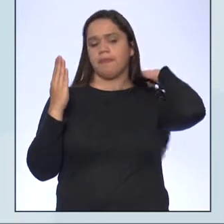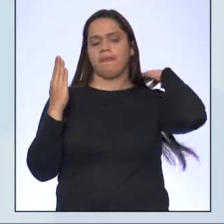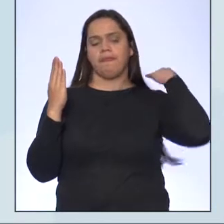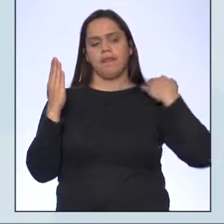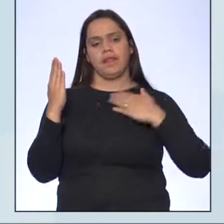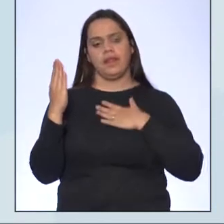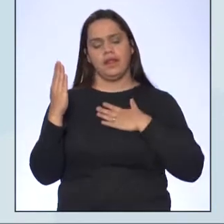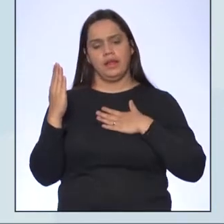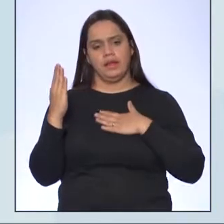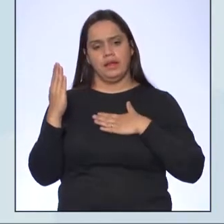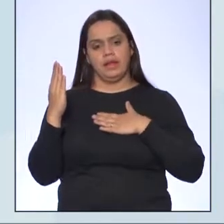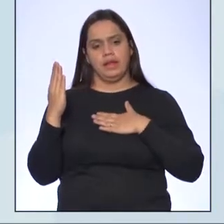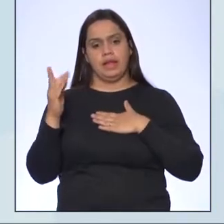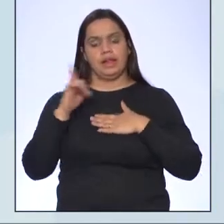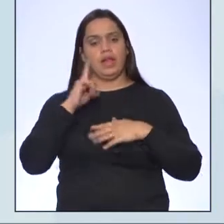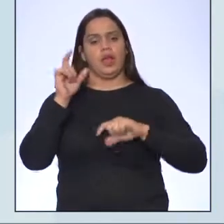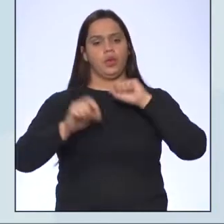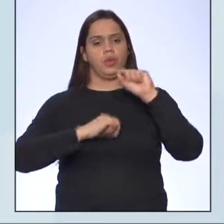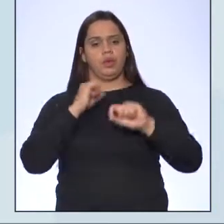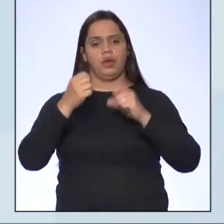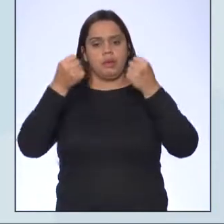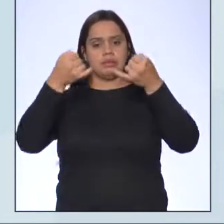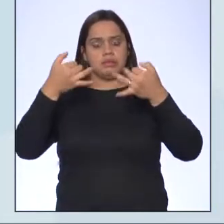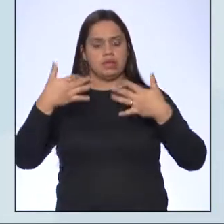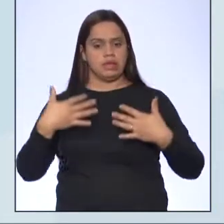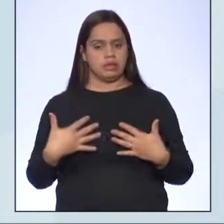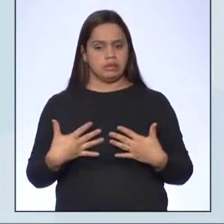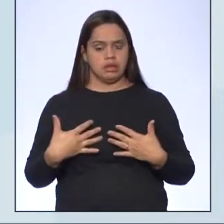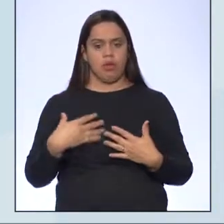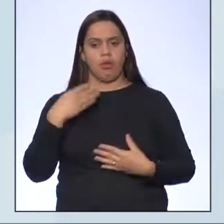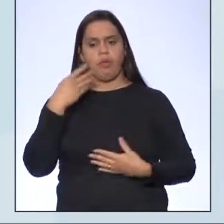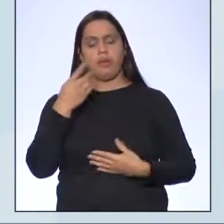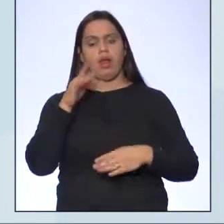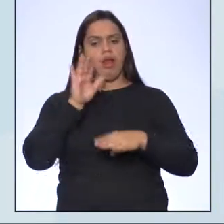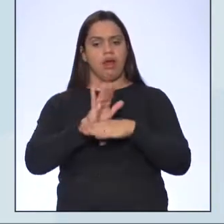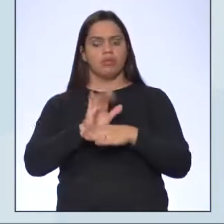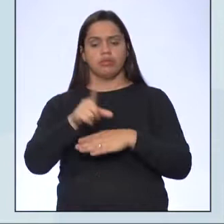definição, né, uma contribuição para ajudar vocês nessas